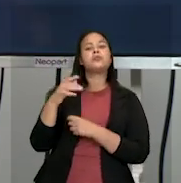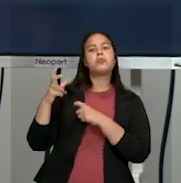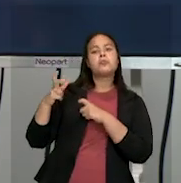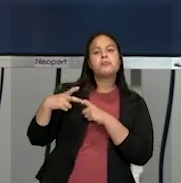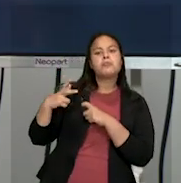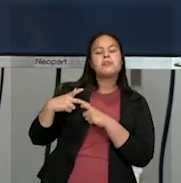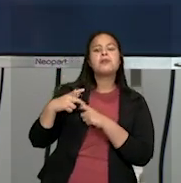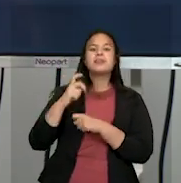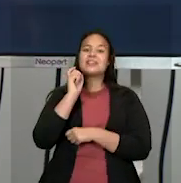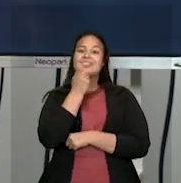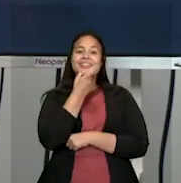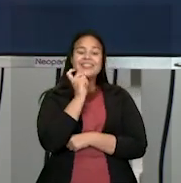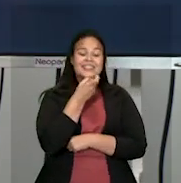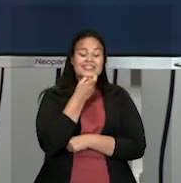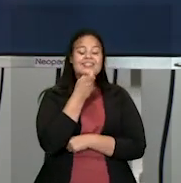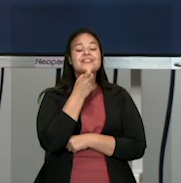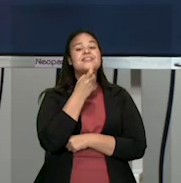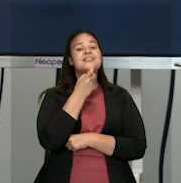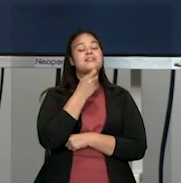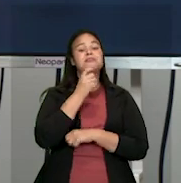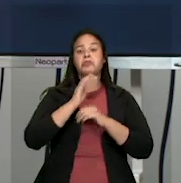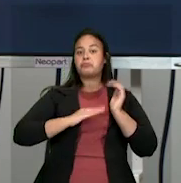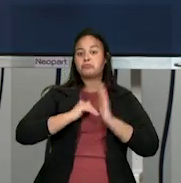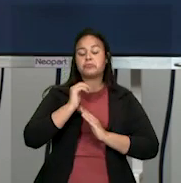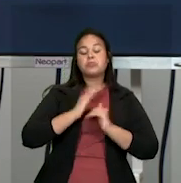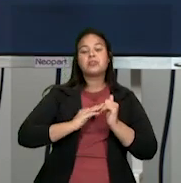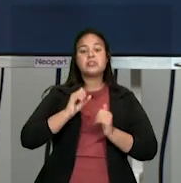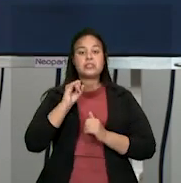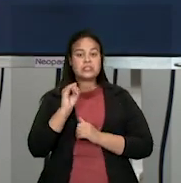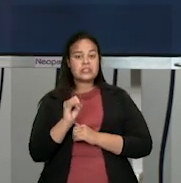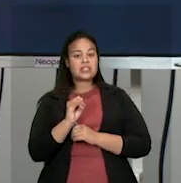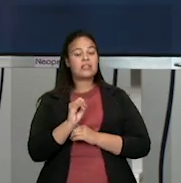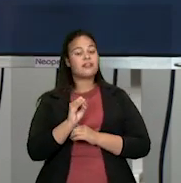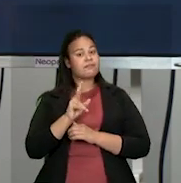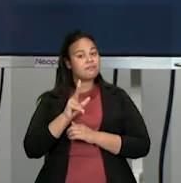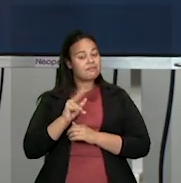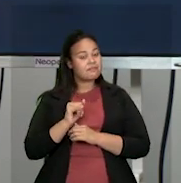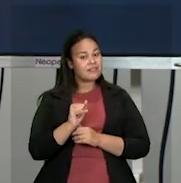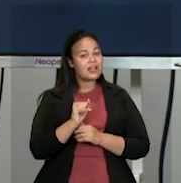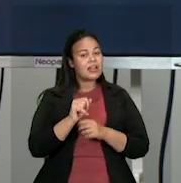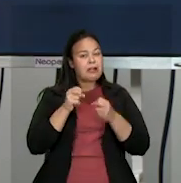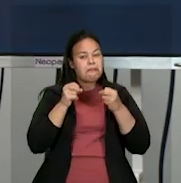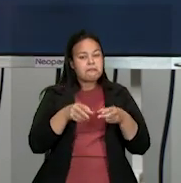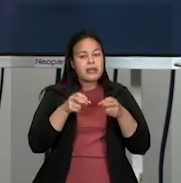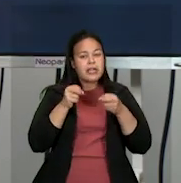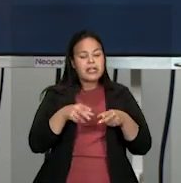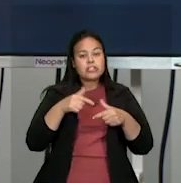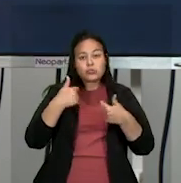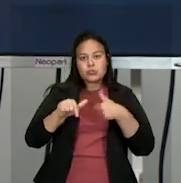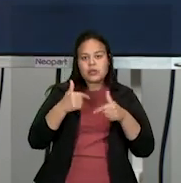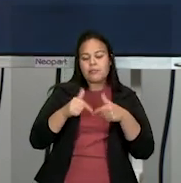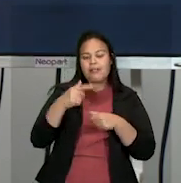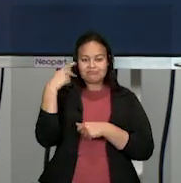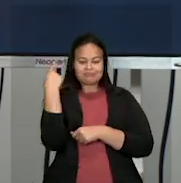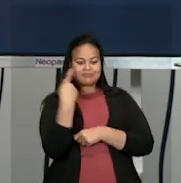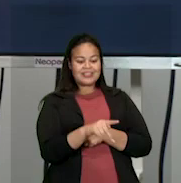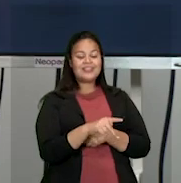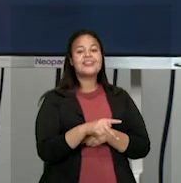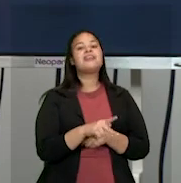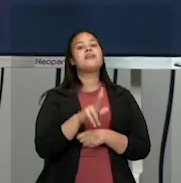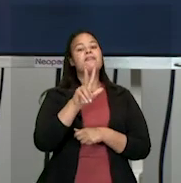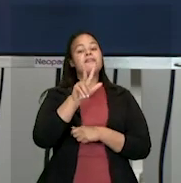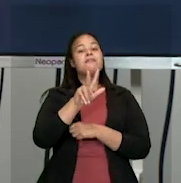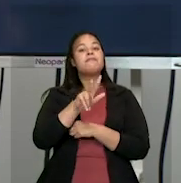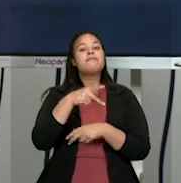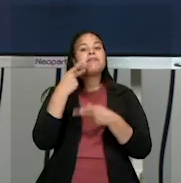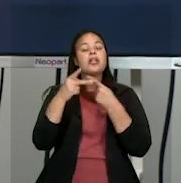médico, o dentista, né? Então, sempre que alguém, em vez de vender um produto, vende o seu trabalho, a gente fala de